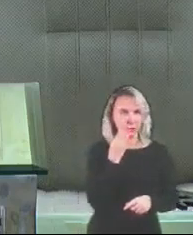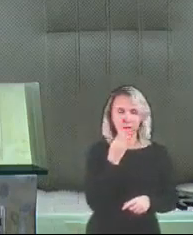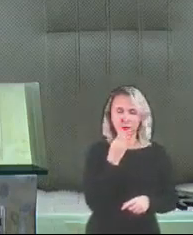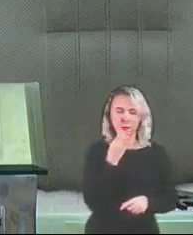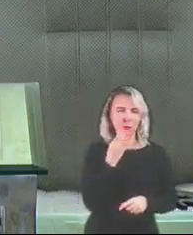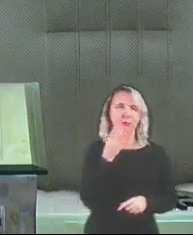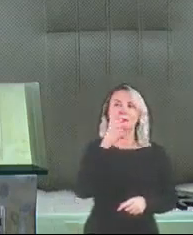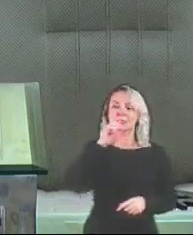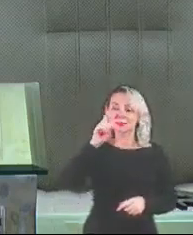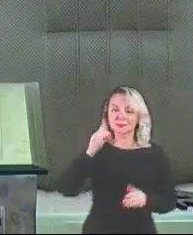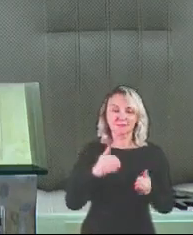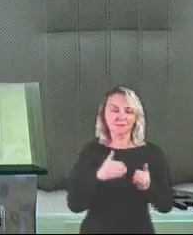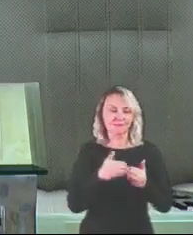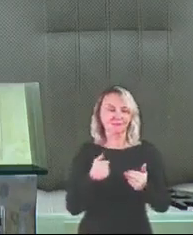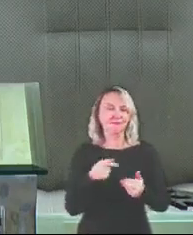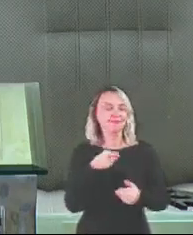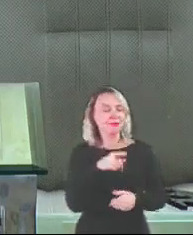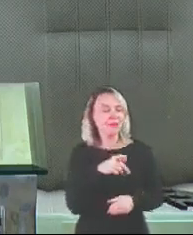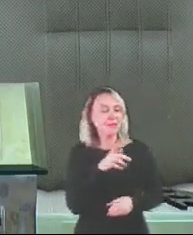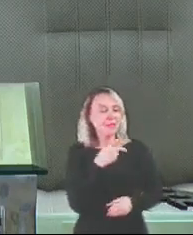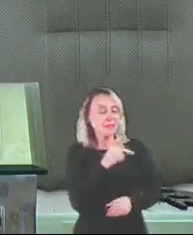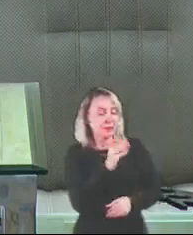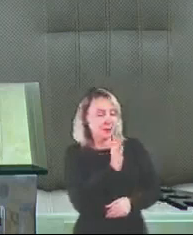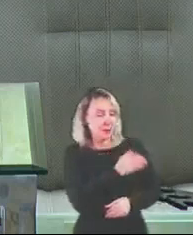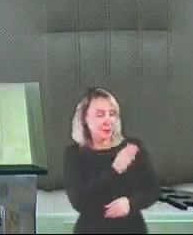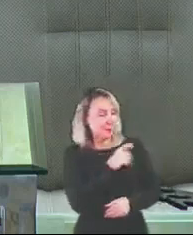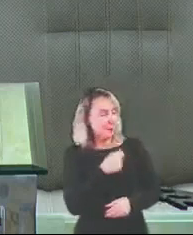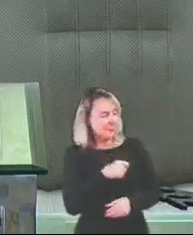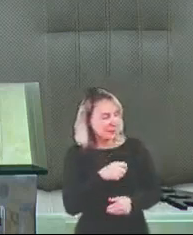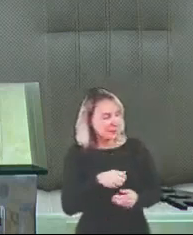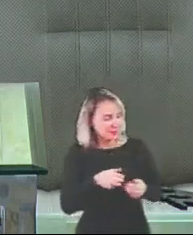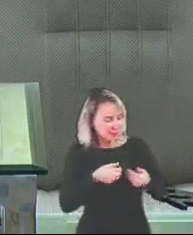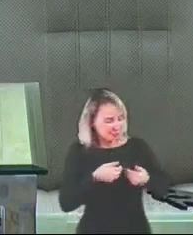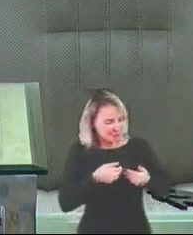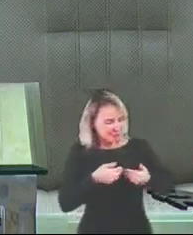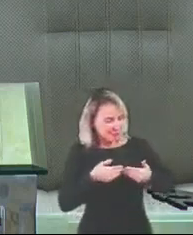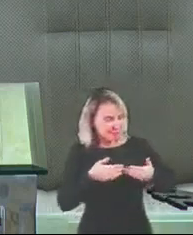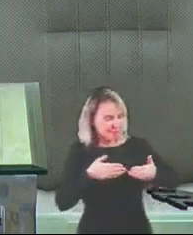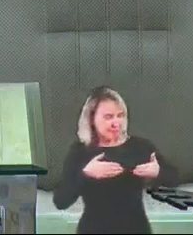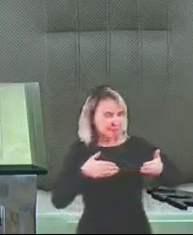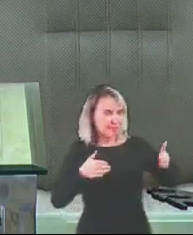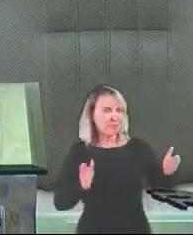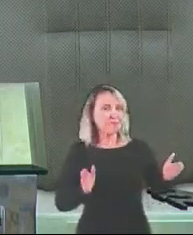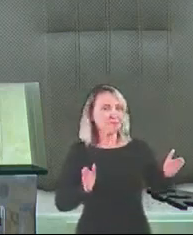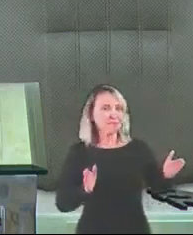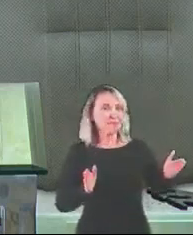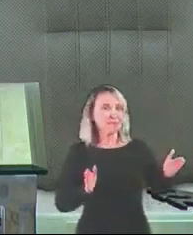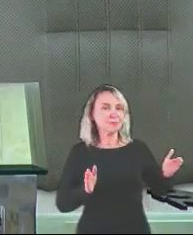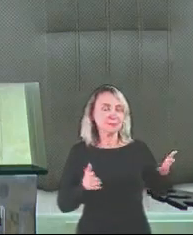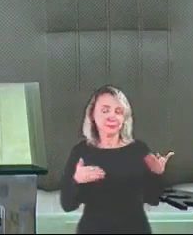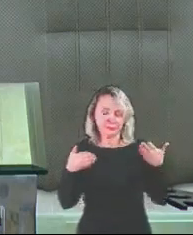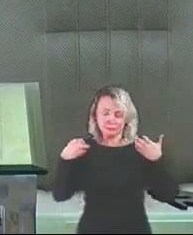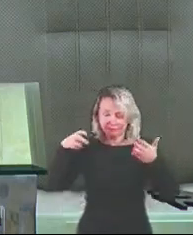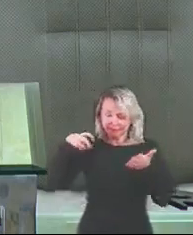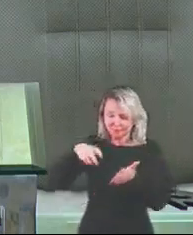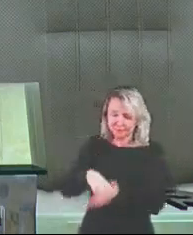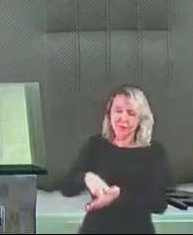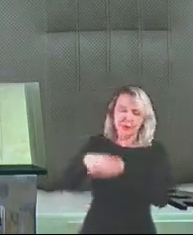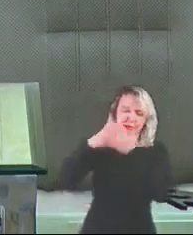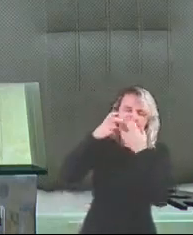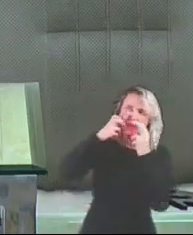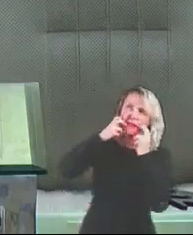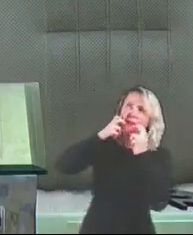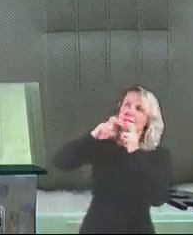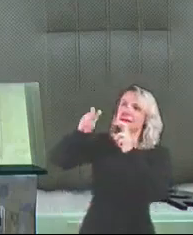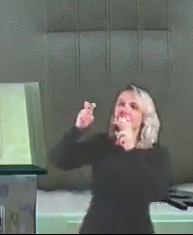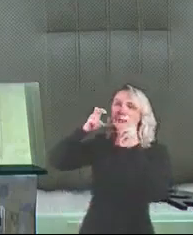seu coração, que o povo entre na presença do Deus Todo-Poderoso com clamor, com rogos e com